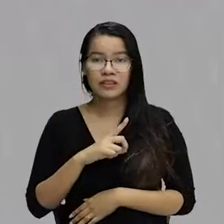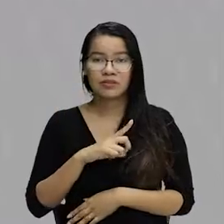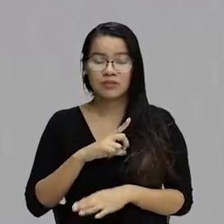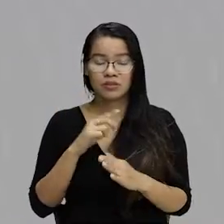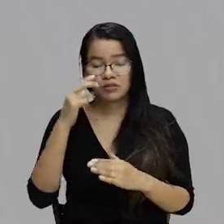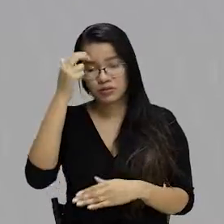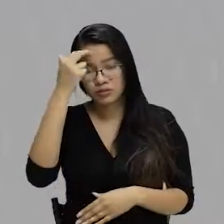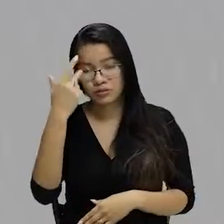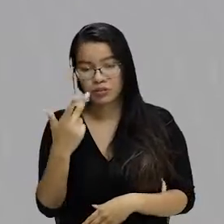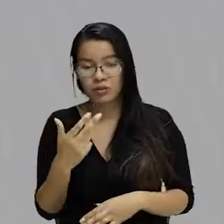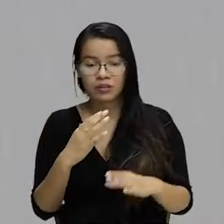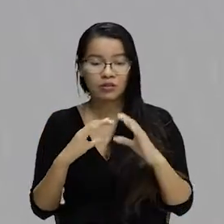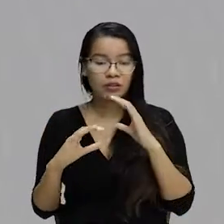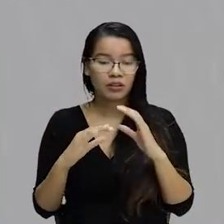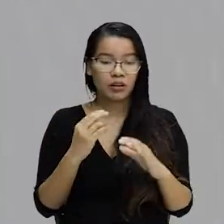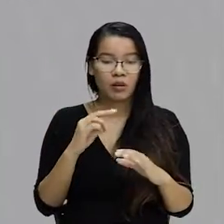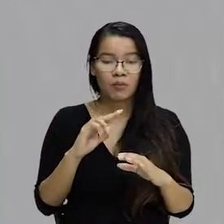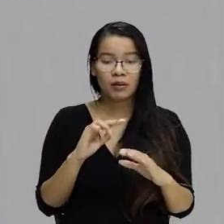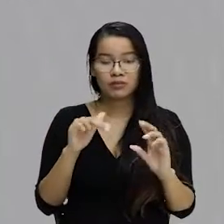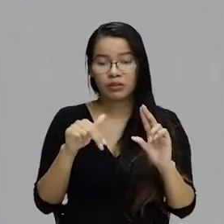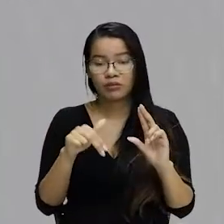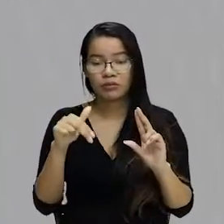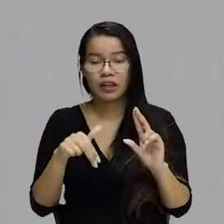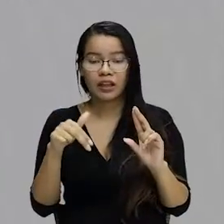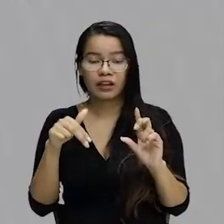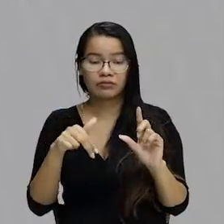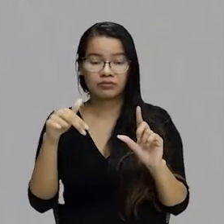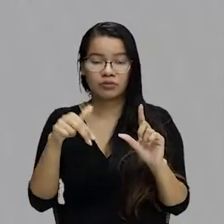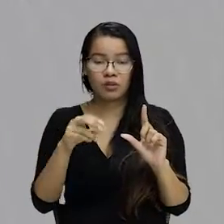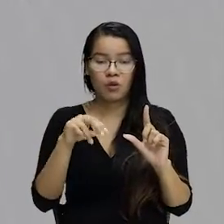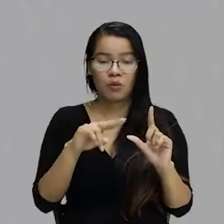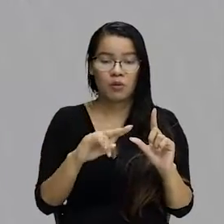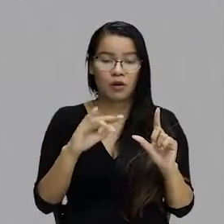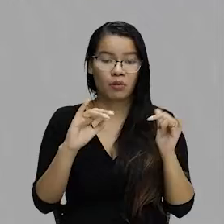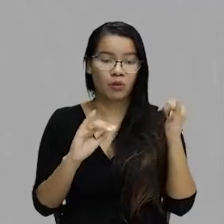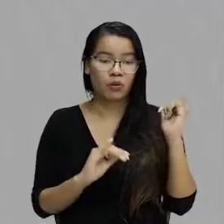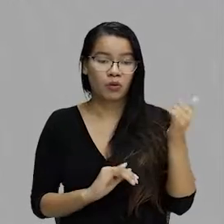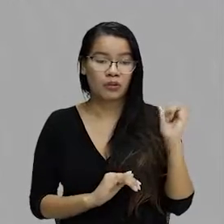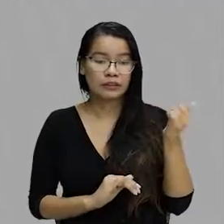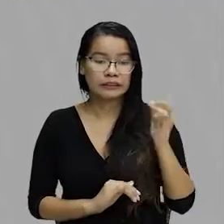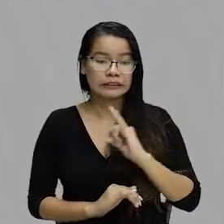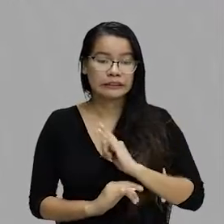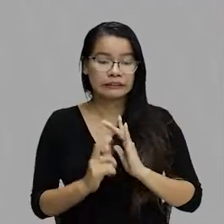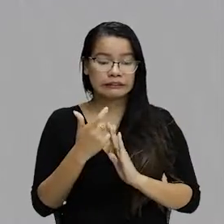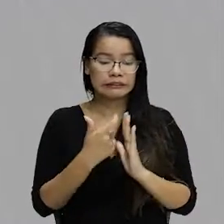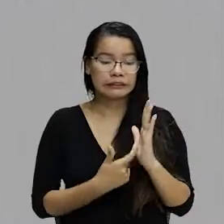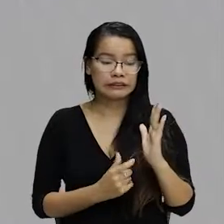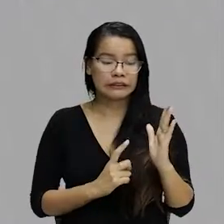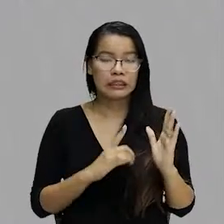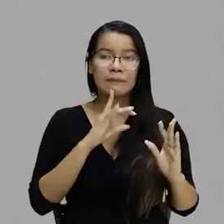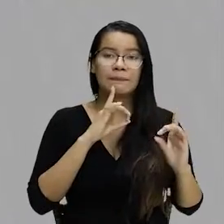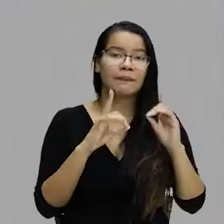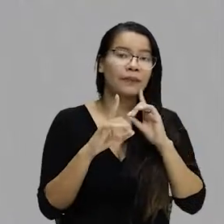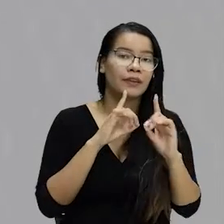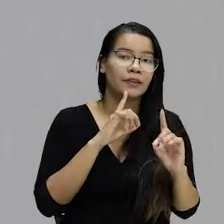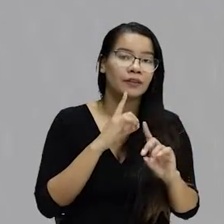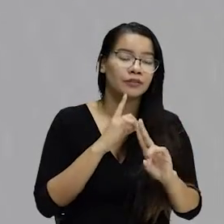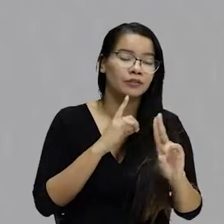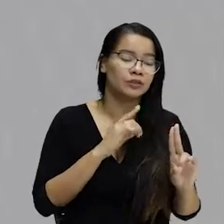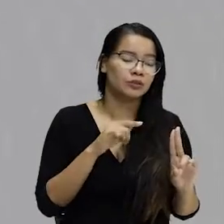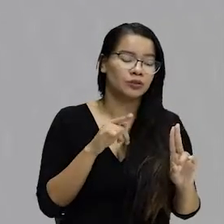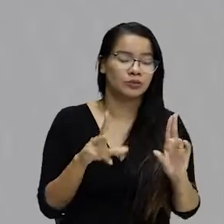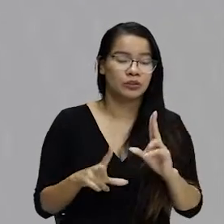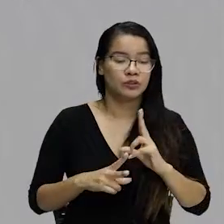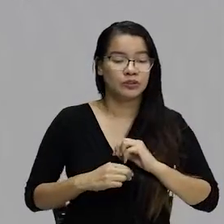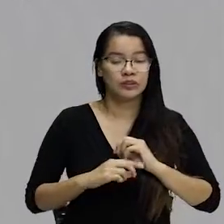uma novela contada, uma crônica contada. Você tem um texto onde existem diálogos, onde tem o nome de um personagem e o nome de outro, e